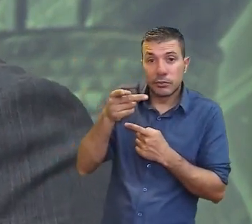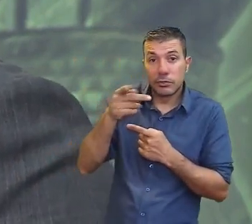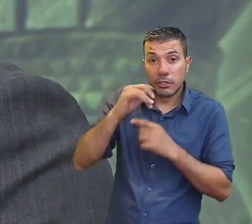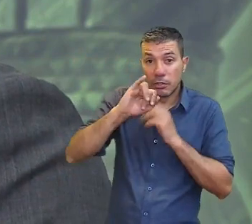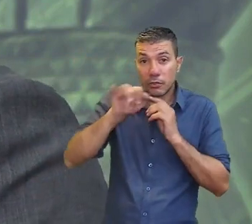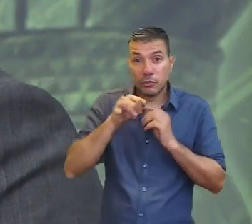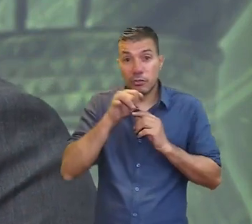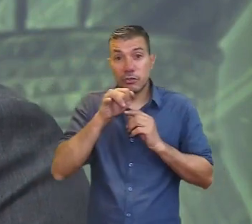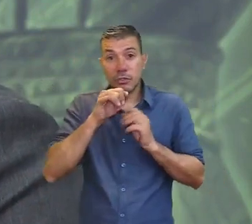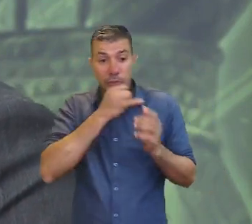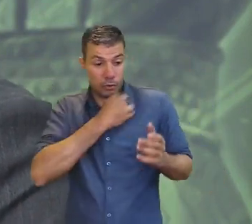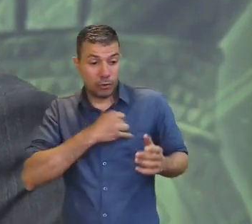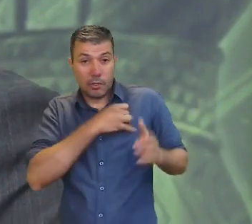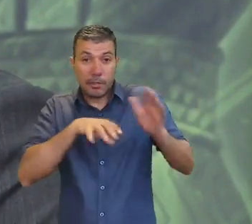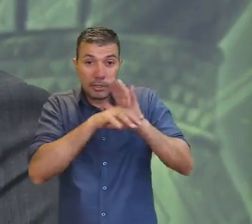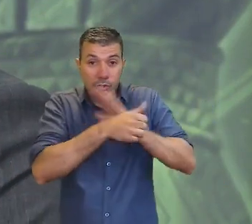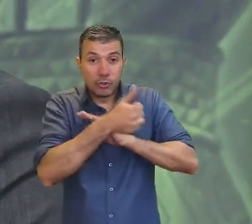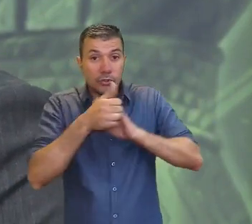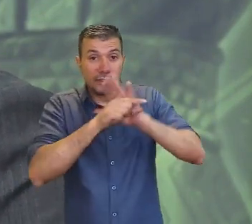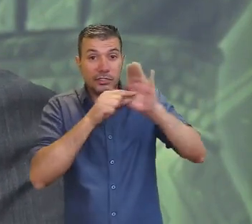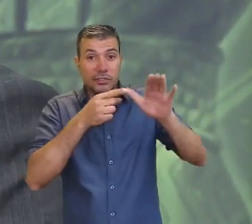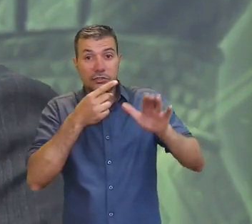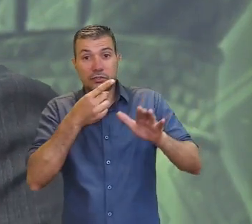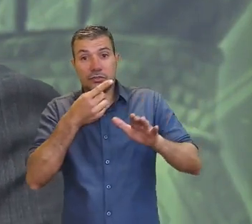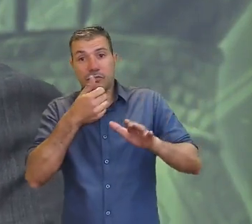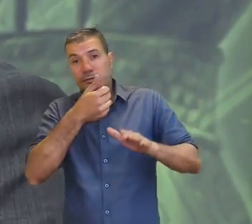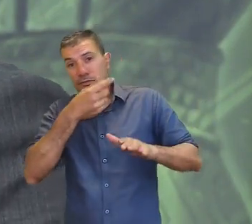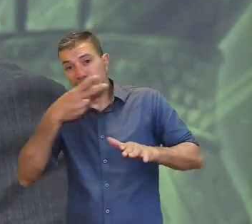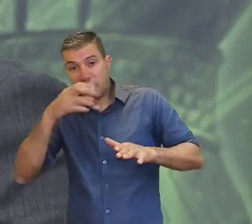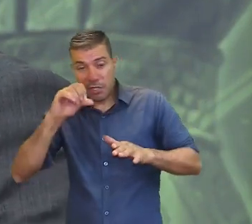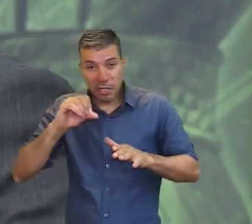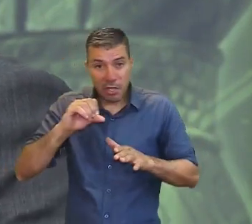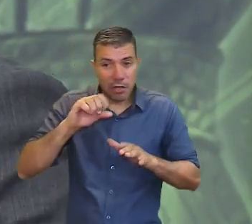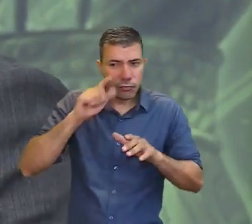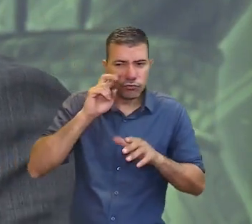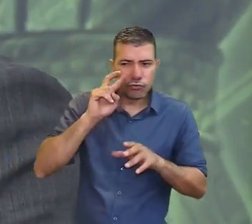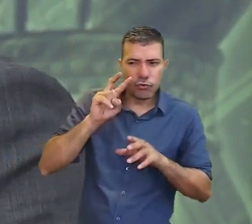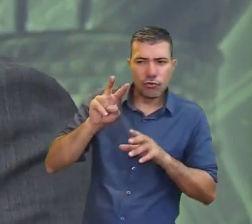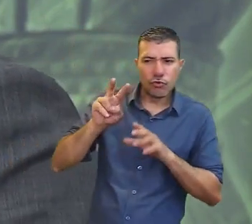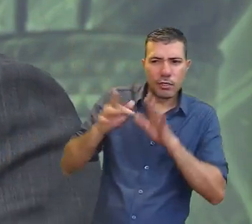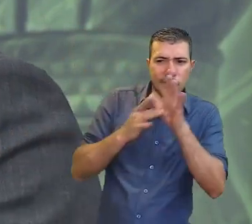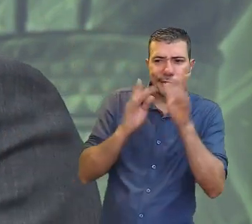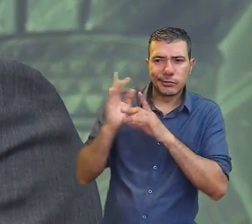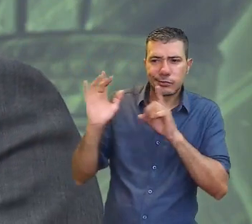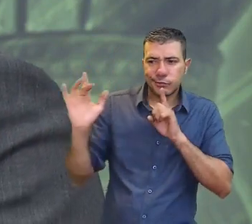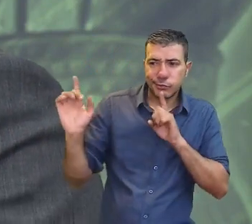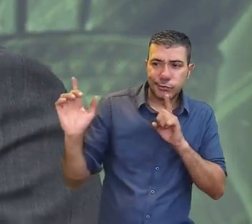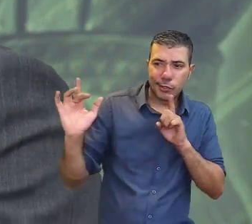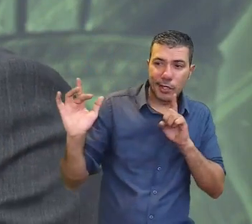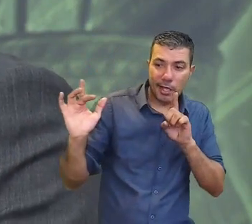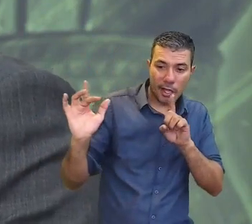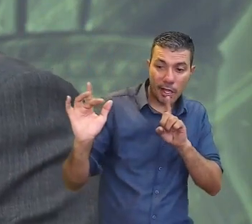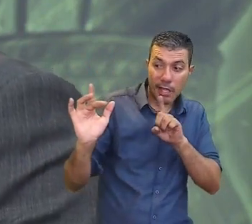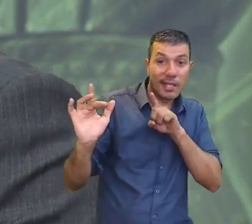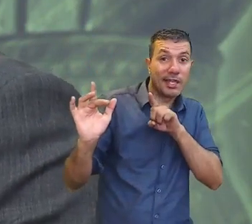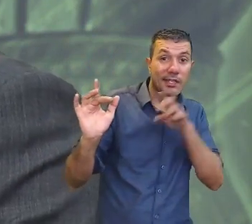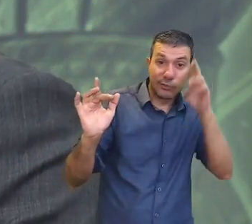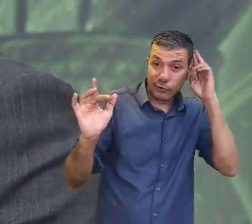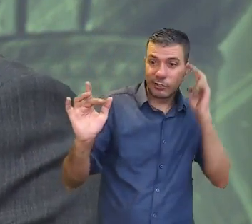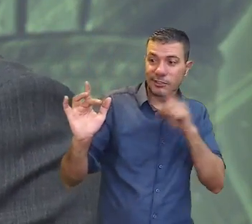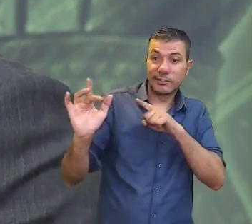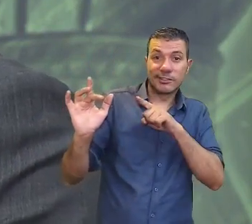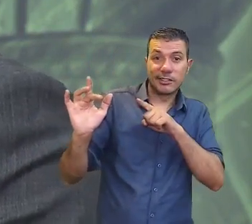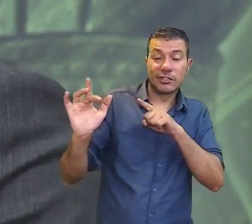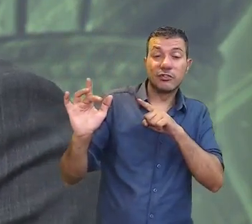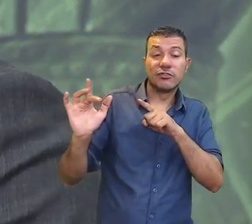em João capítulo 1, versículo 29, nos é dito que João, no outro dia, vendo Jesus passar, disse: eis o Cordeiro de Deus